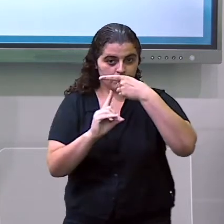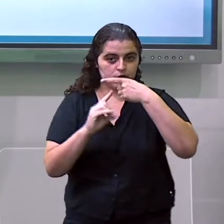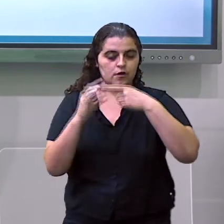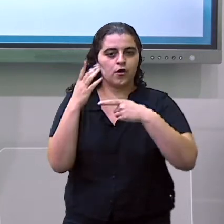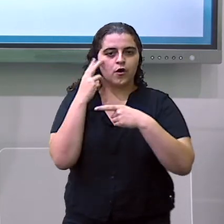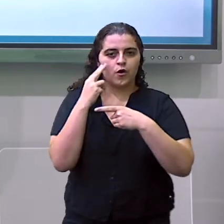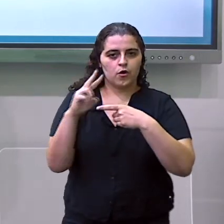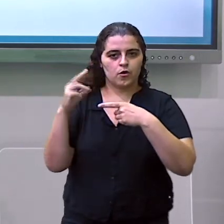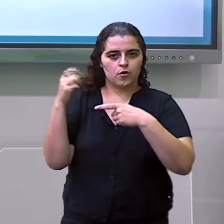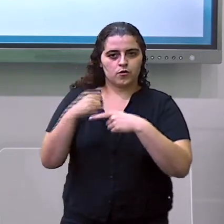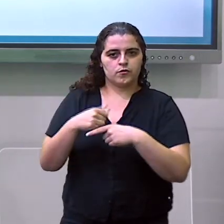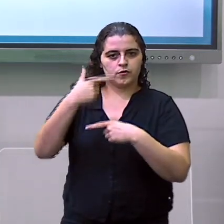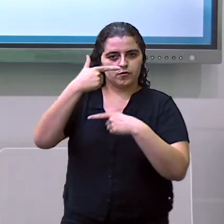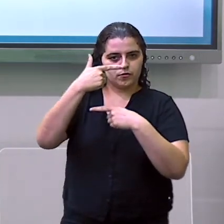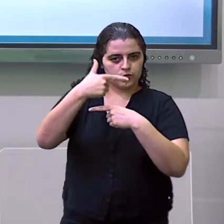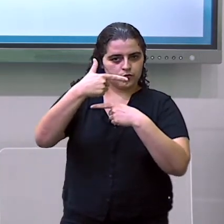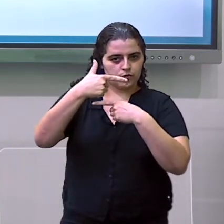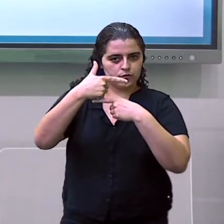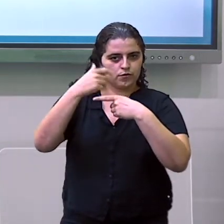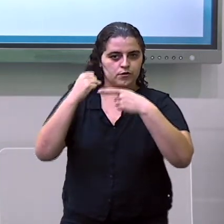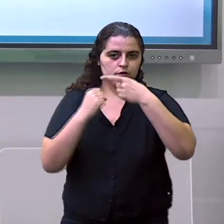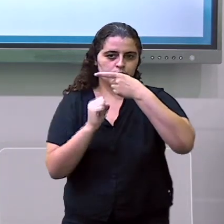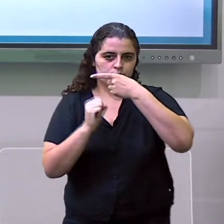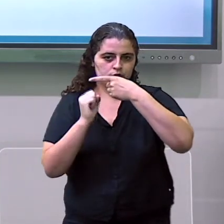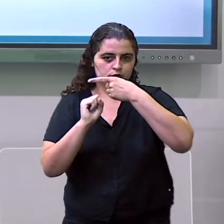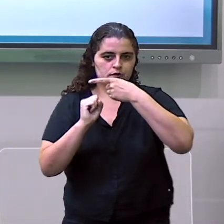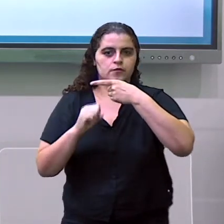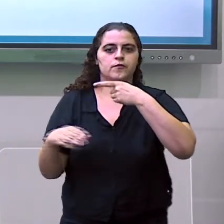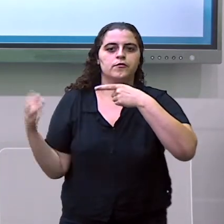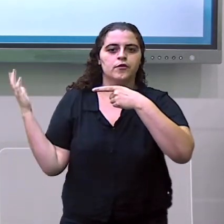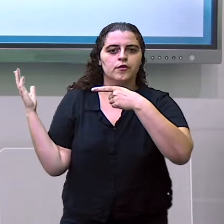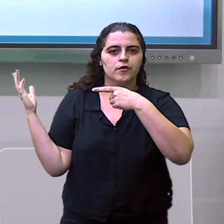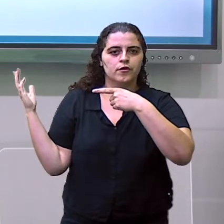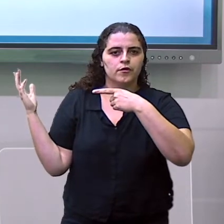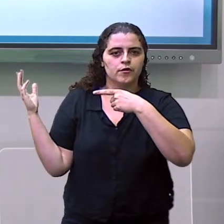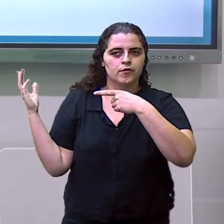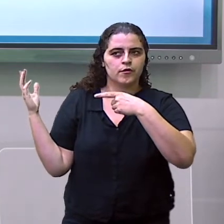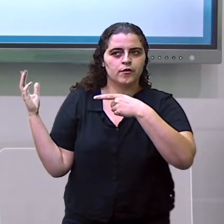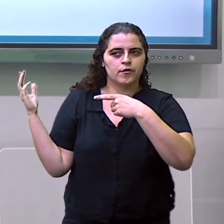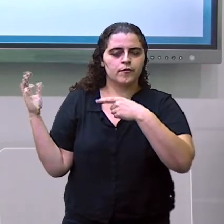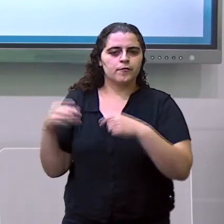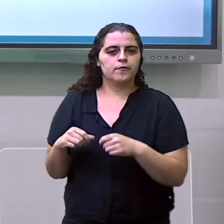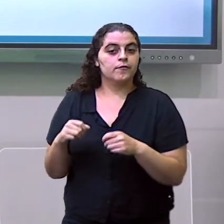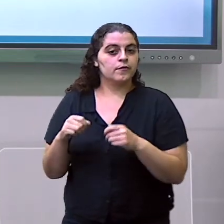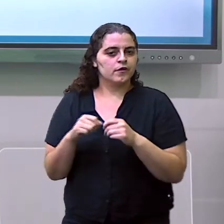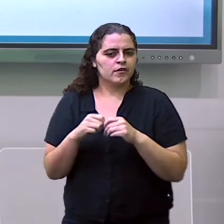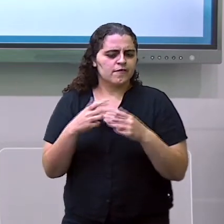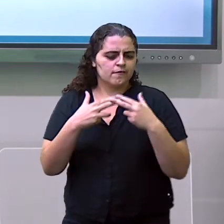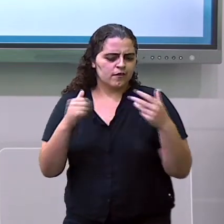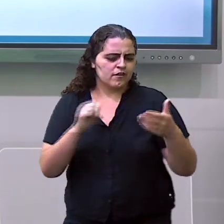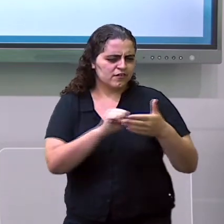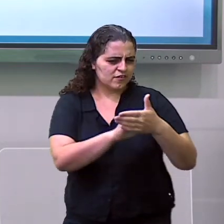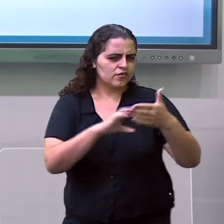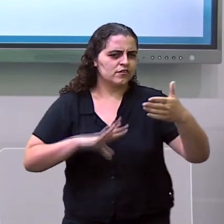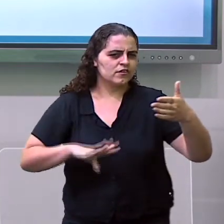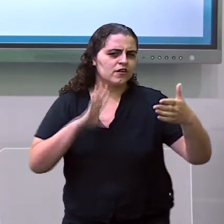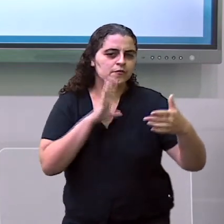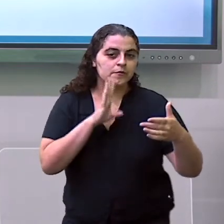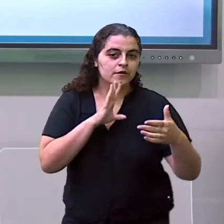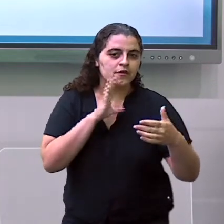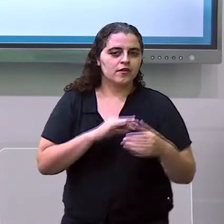nesta estrutura, 2/8. E aqui nós vamos, então, fazer algumas atividades, né,